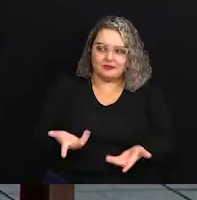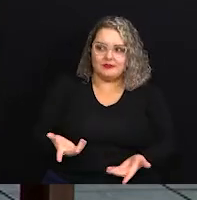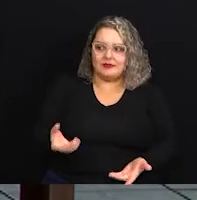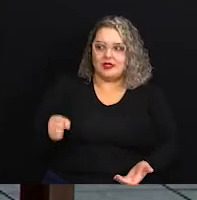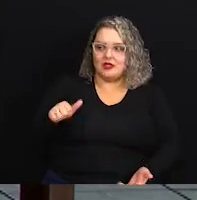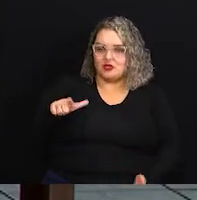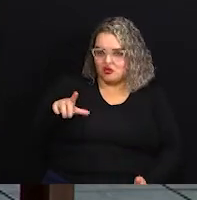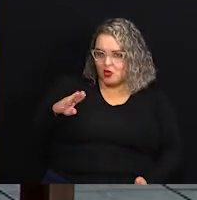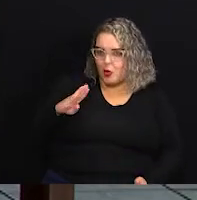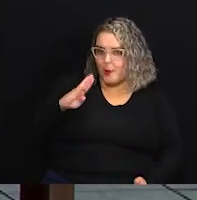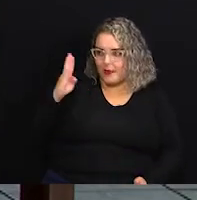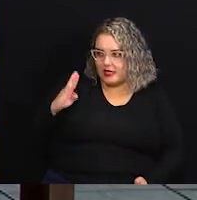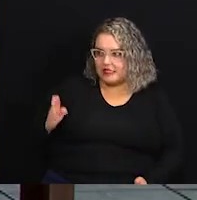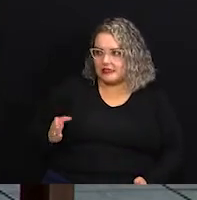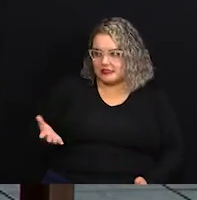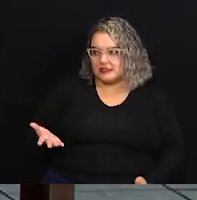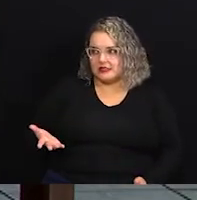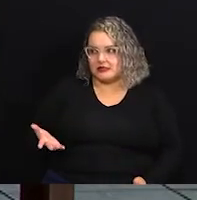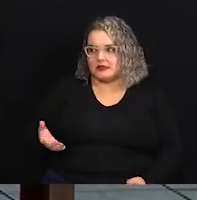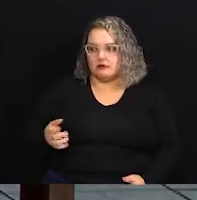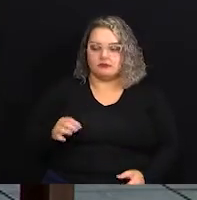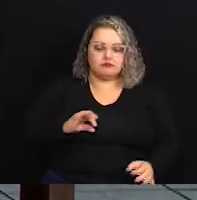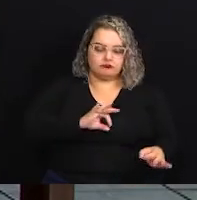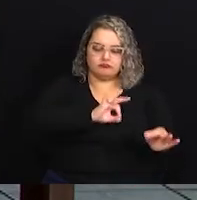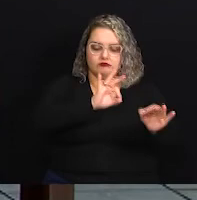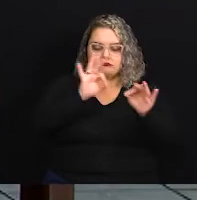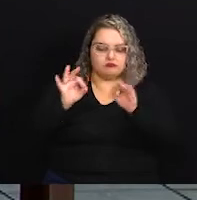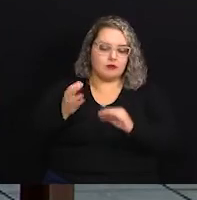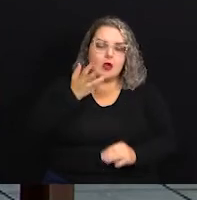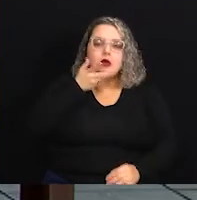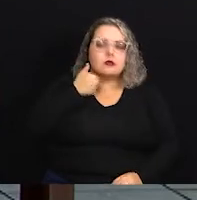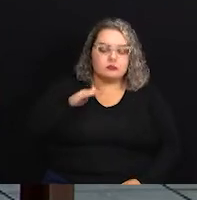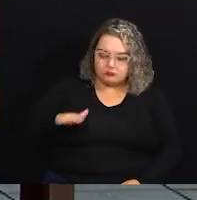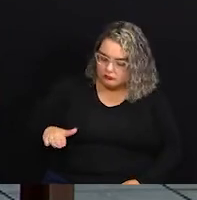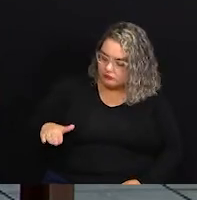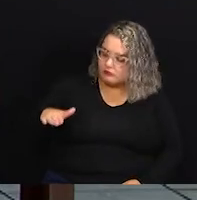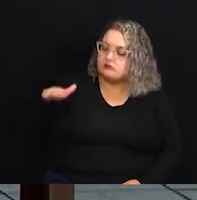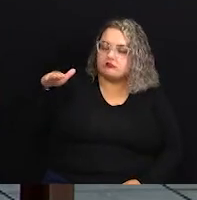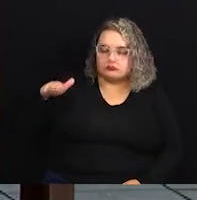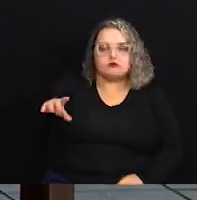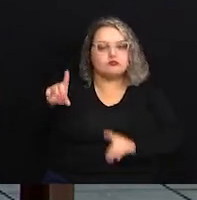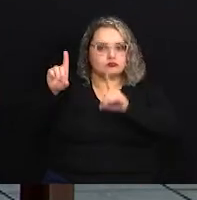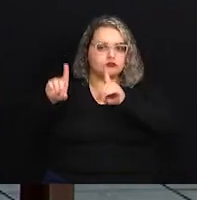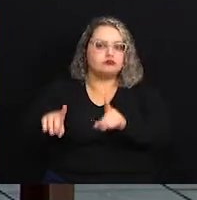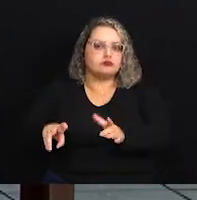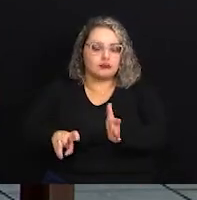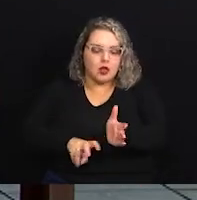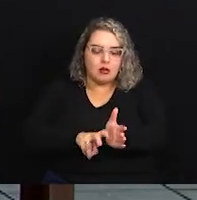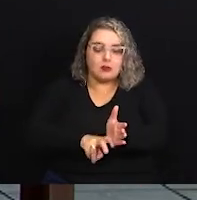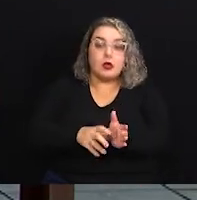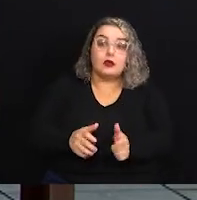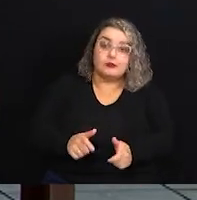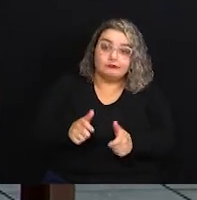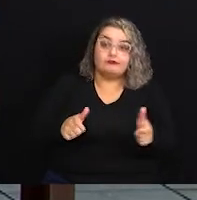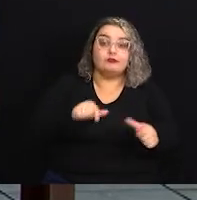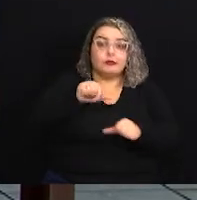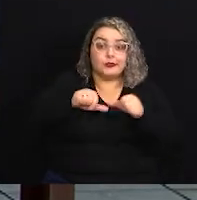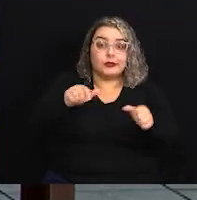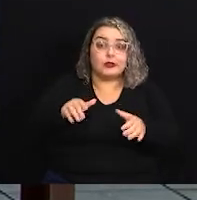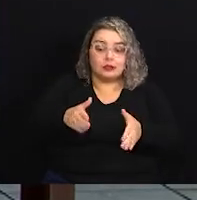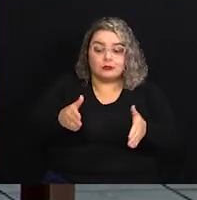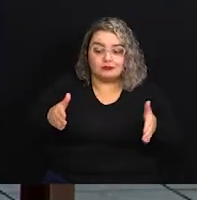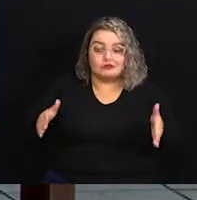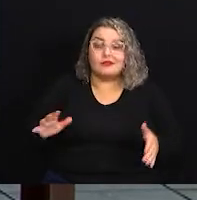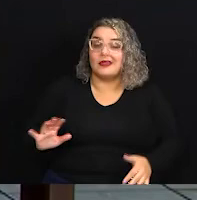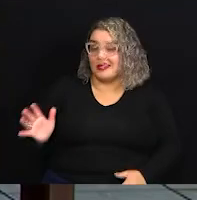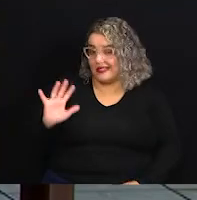Asfar Brasil, ela faz um trabalho interessante, porque ela acompanha o crescimento. Por exemplo, uma criança deficiente, e ela com o crescimento, ela vai precisando mudar,